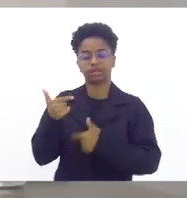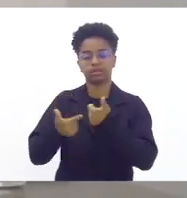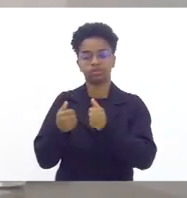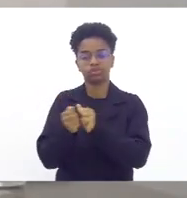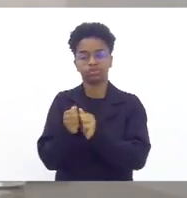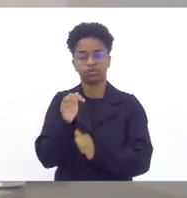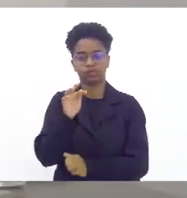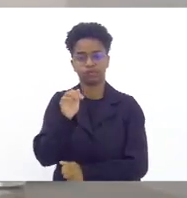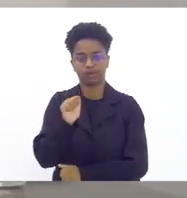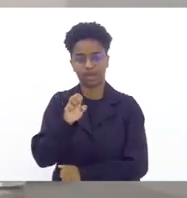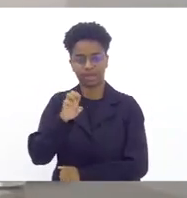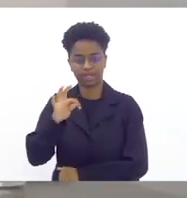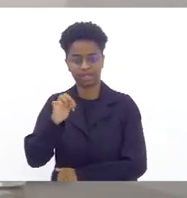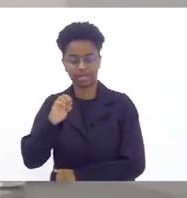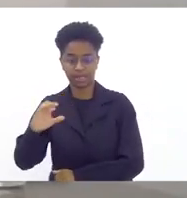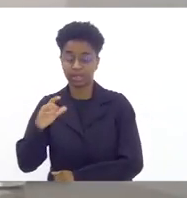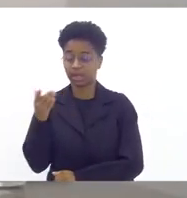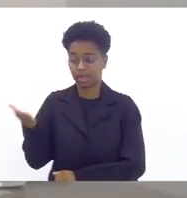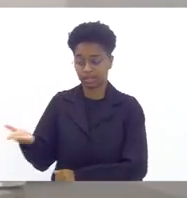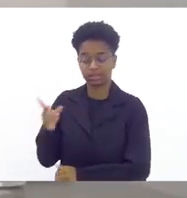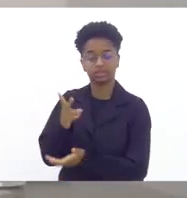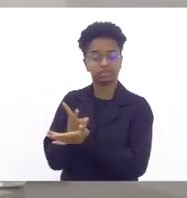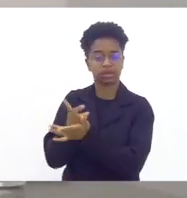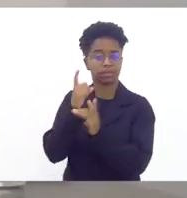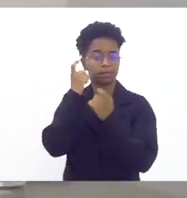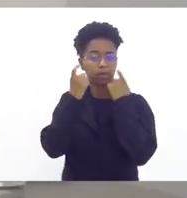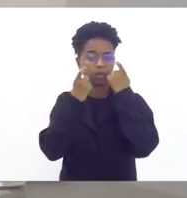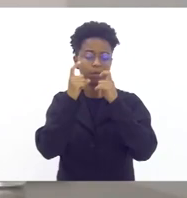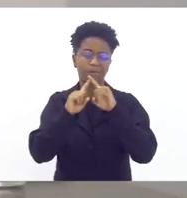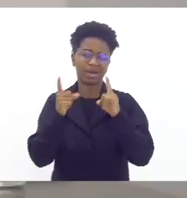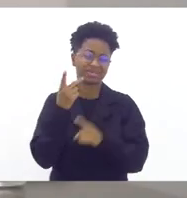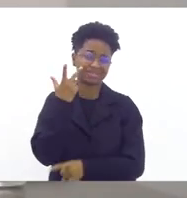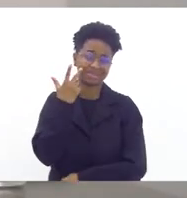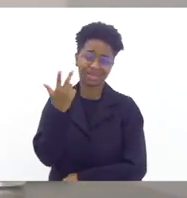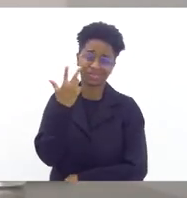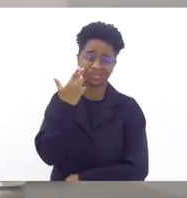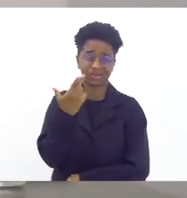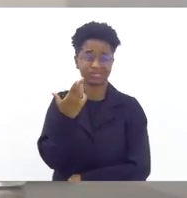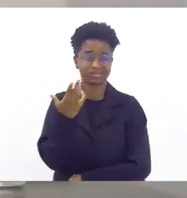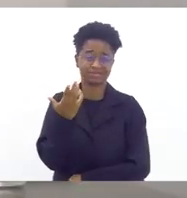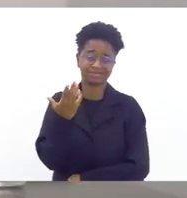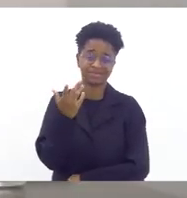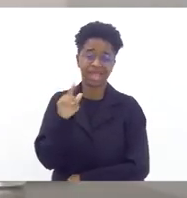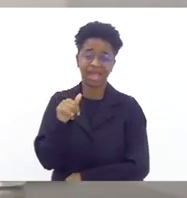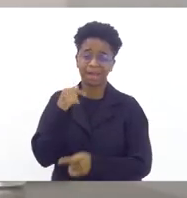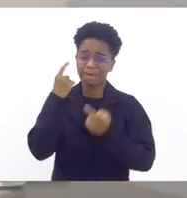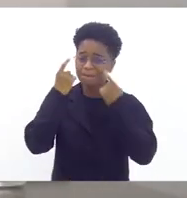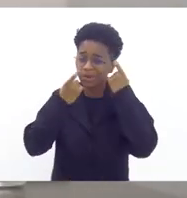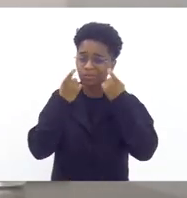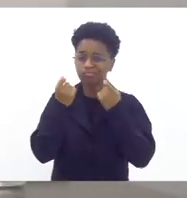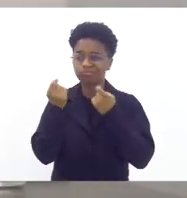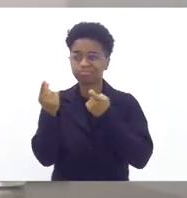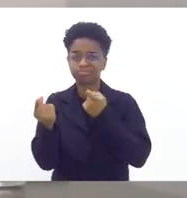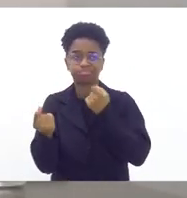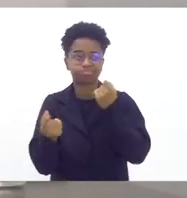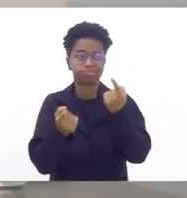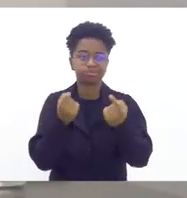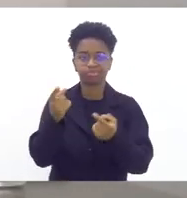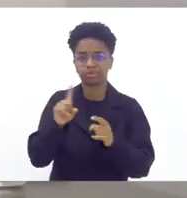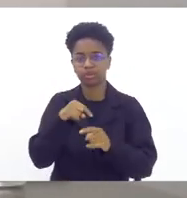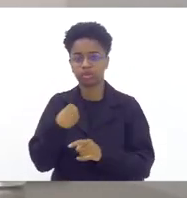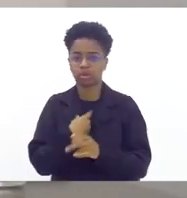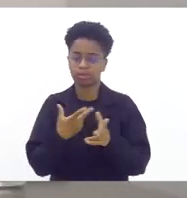pessoas que tinha sempre essa preocupação. mas, normalmente, eram preocupações isoladas que a gente vê